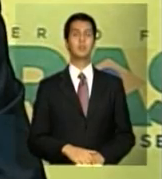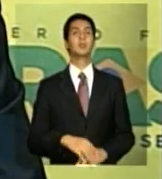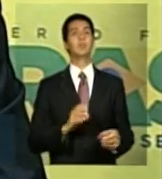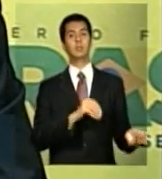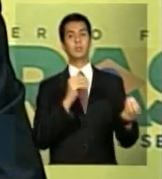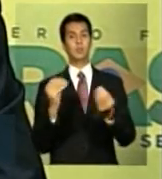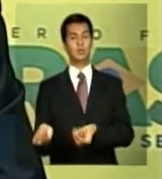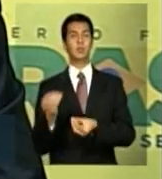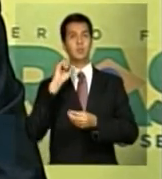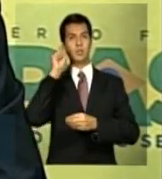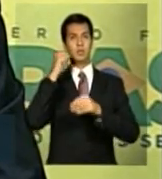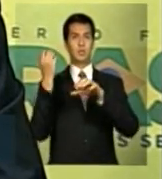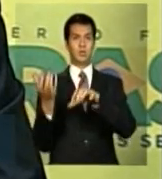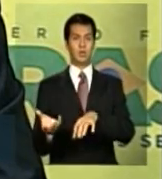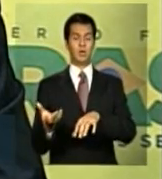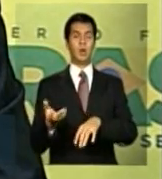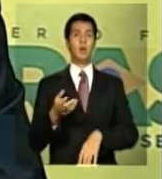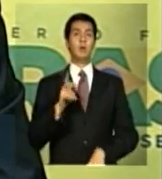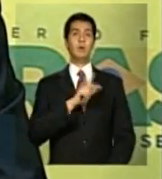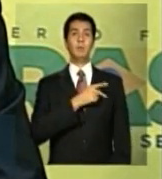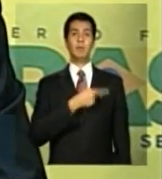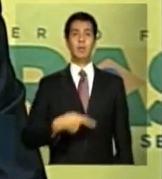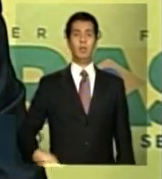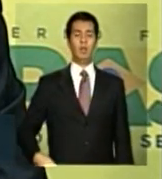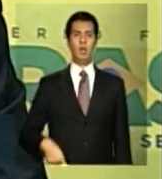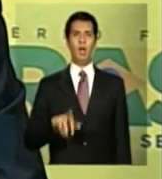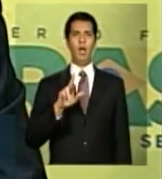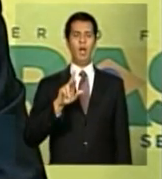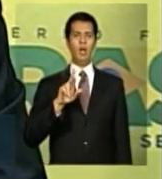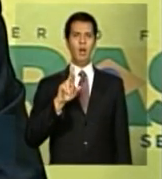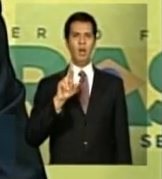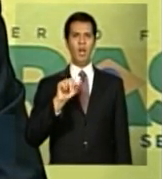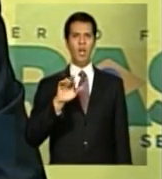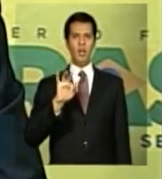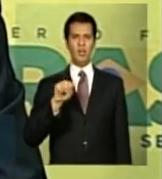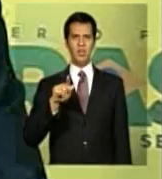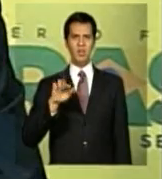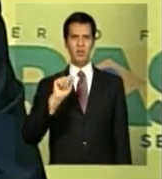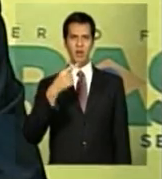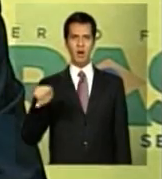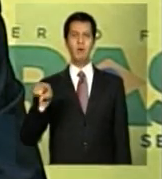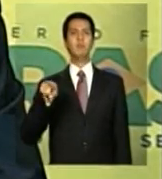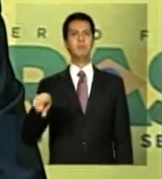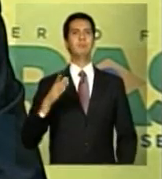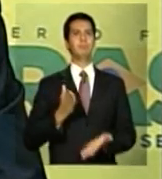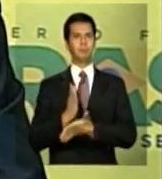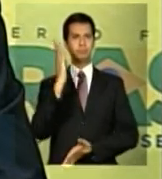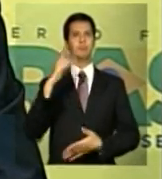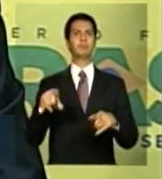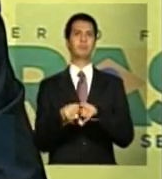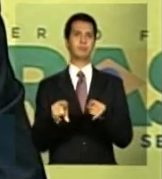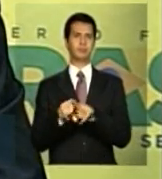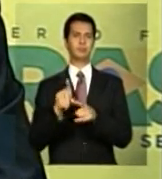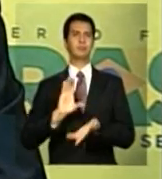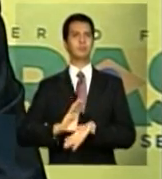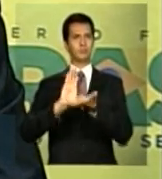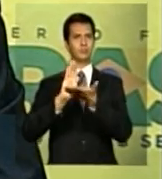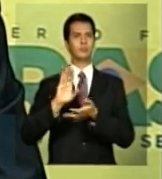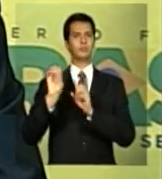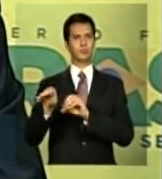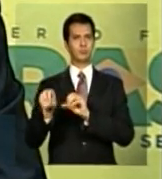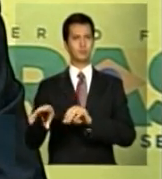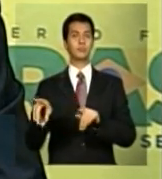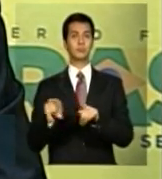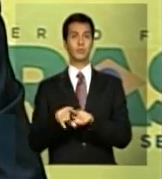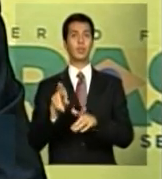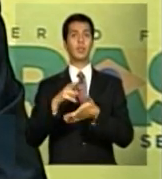Senado. O senador Requião, presidente da Comissão de Educação, deu urgência, urgentíssima, já aprovou na Comissão de Educação. O